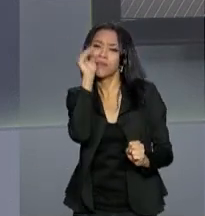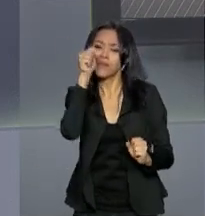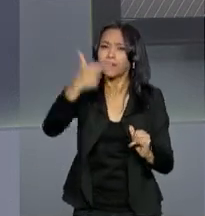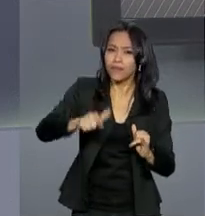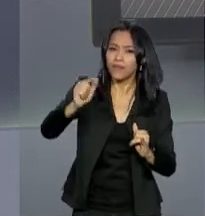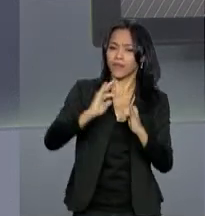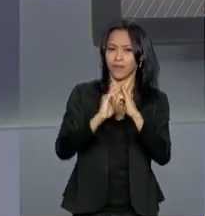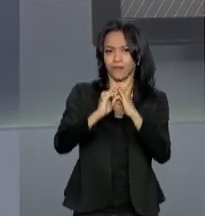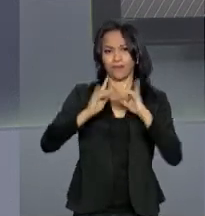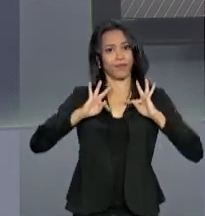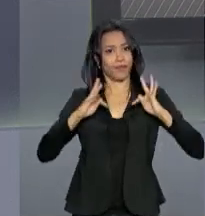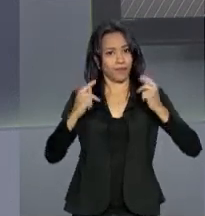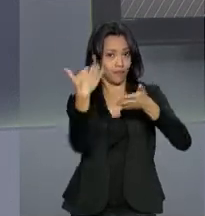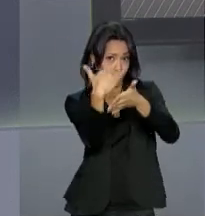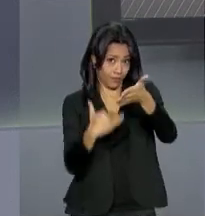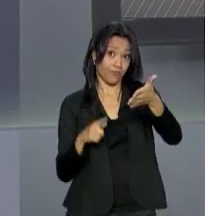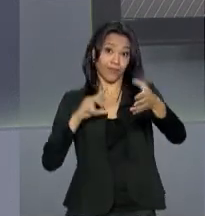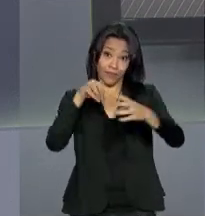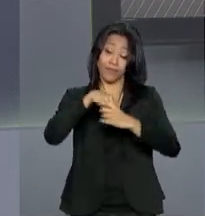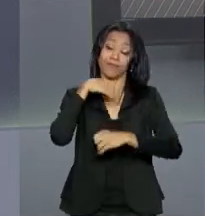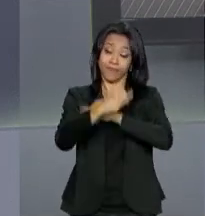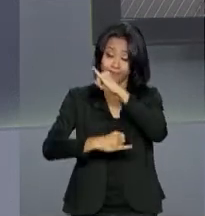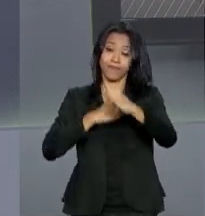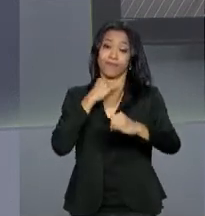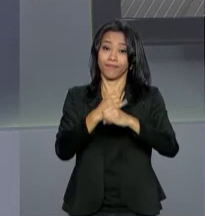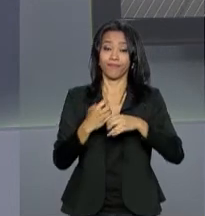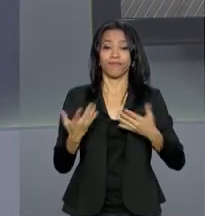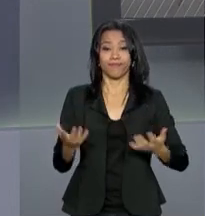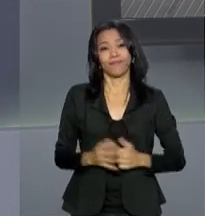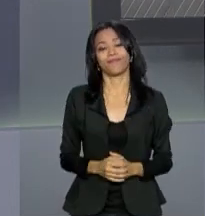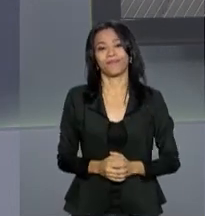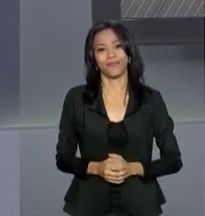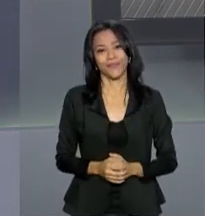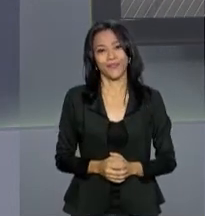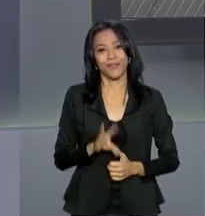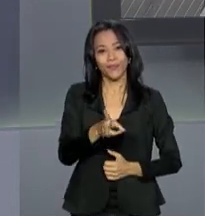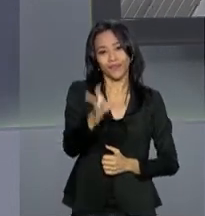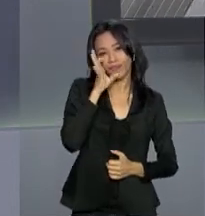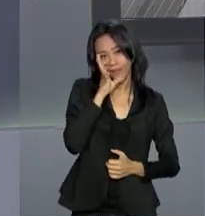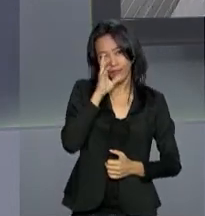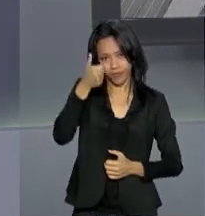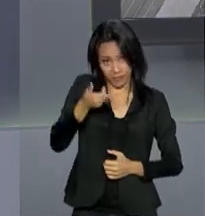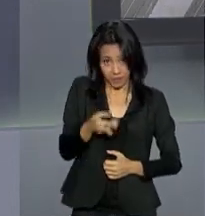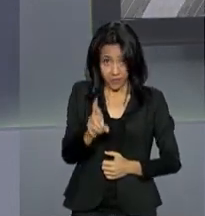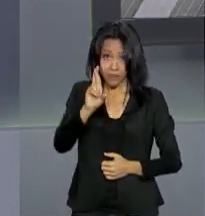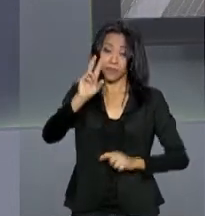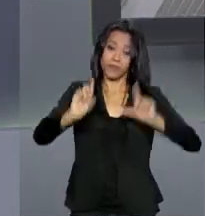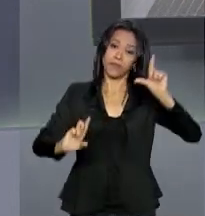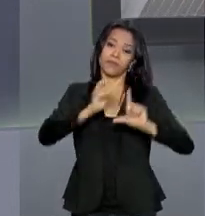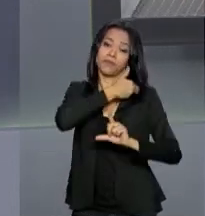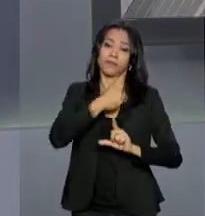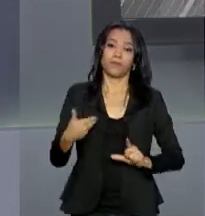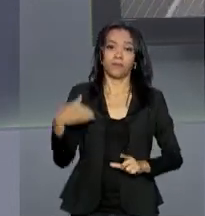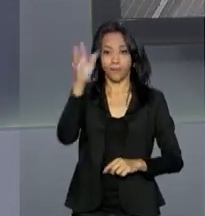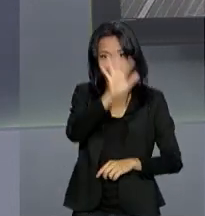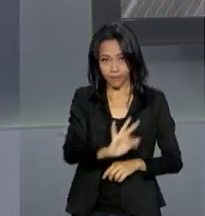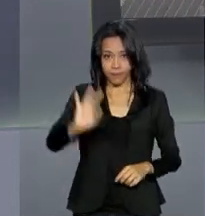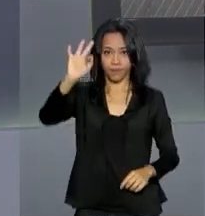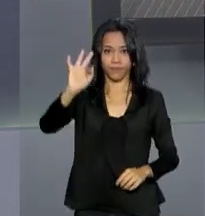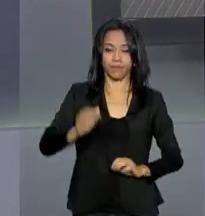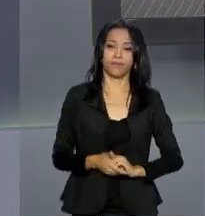e toda nossa programação também está na página da nbr na internet continue com a gente aqui na nbr a tv do governo